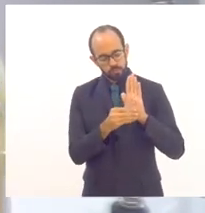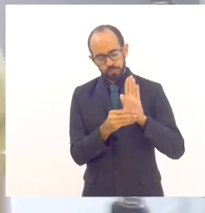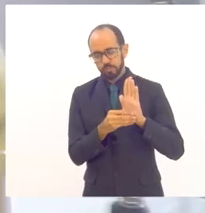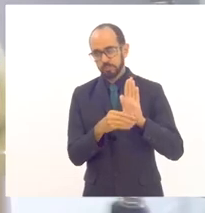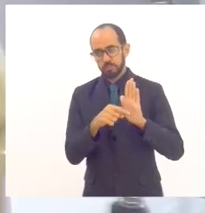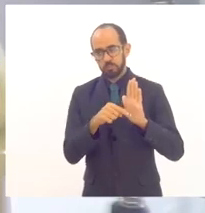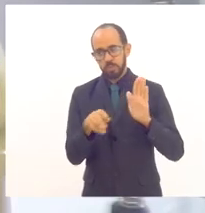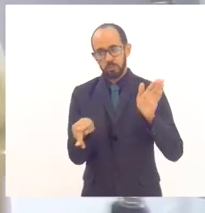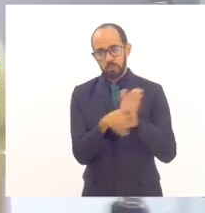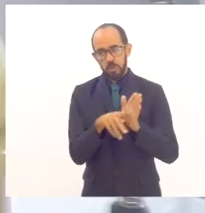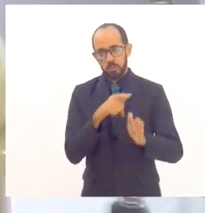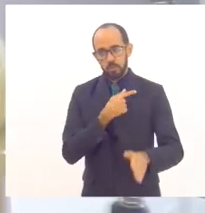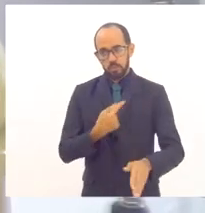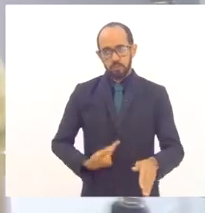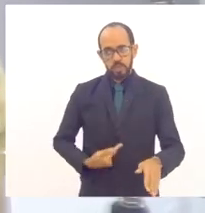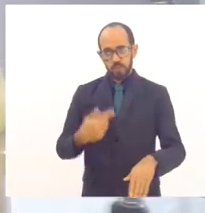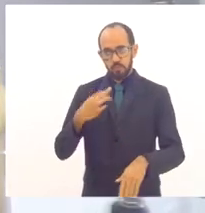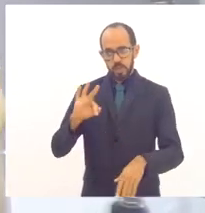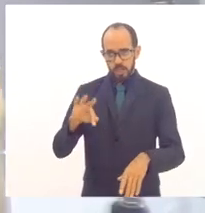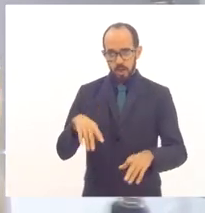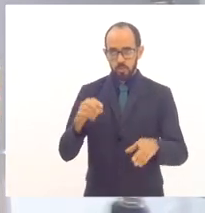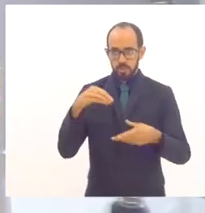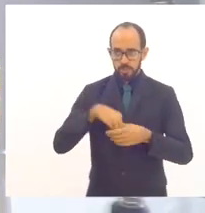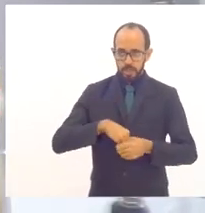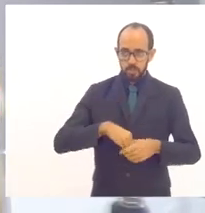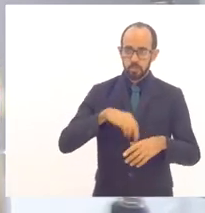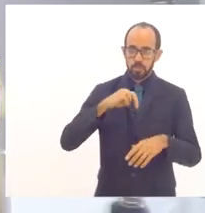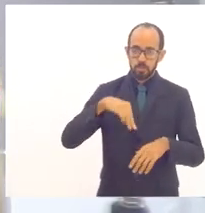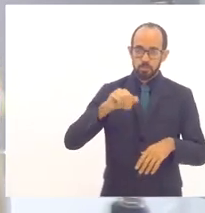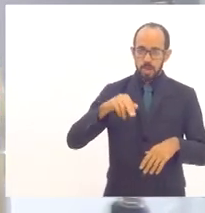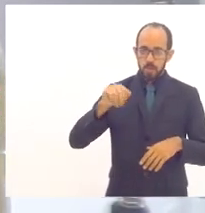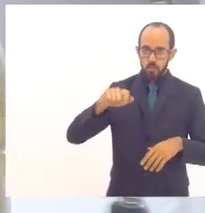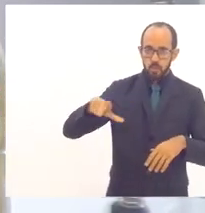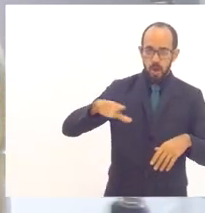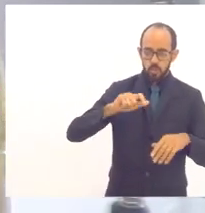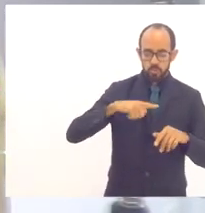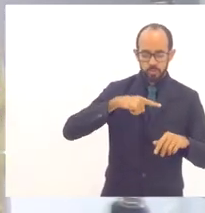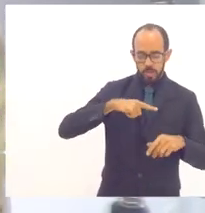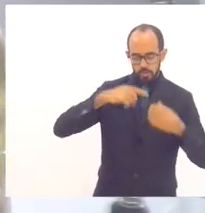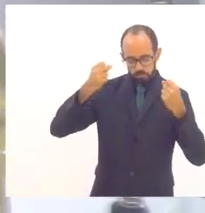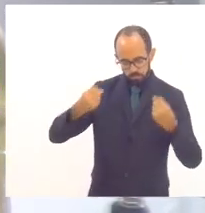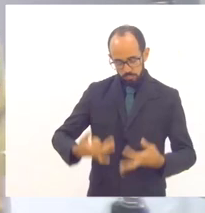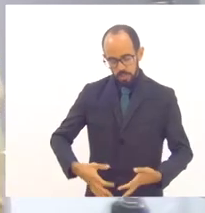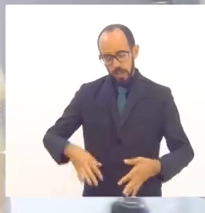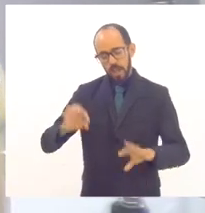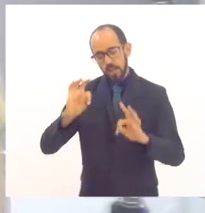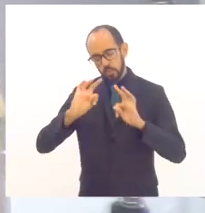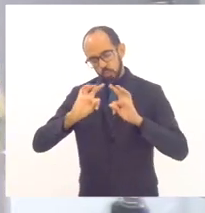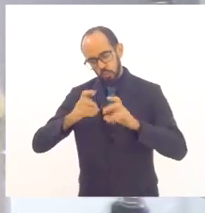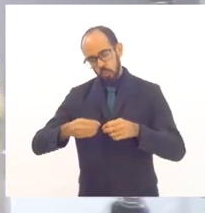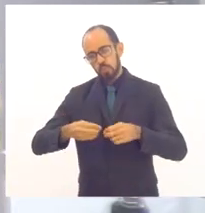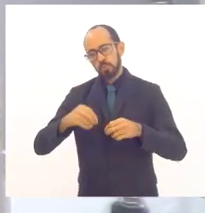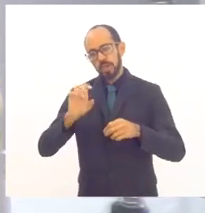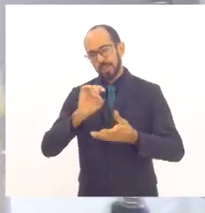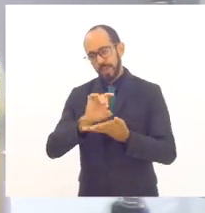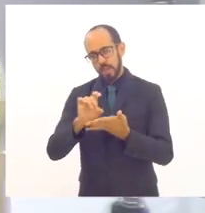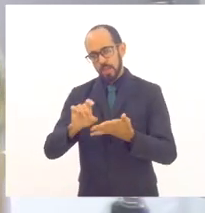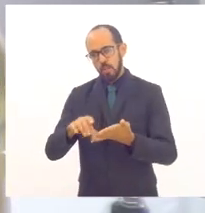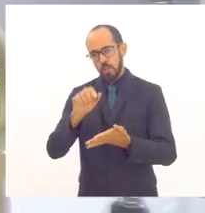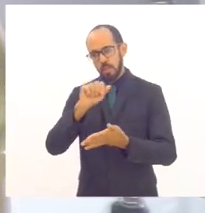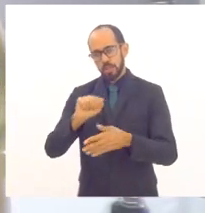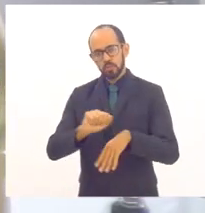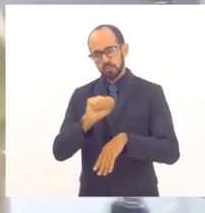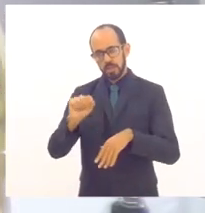pelo governo federal. E, dentro desse manual, tem todo um passo a passo para que cada associação, cada coletivo no segmento